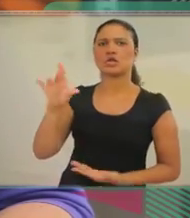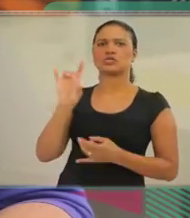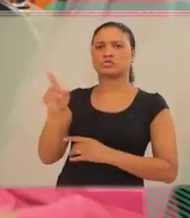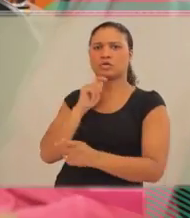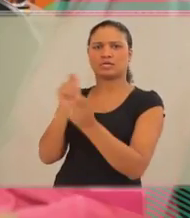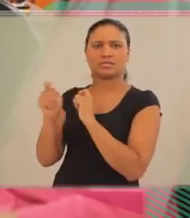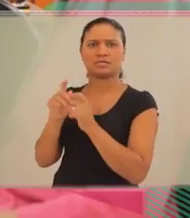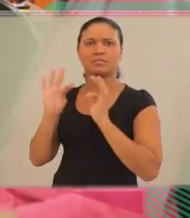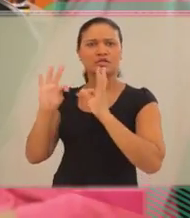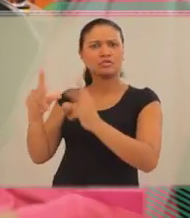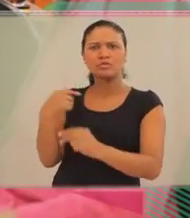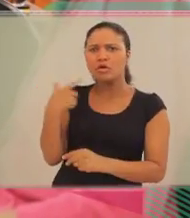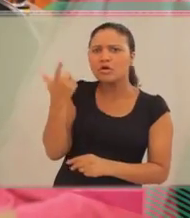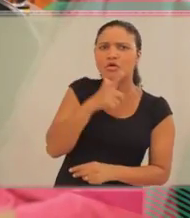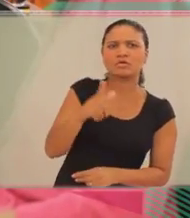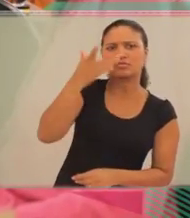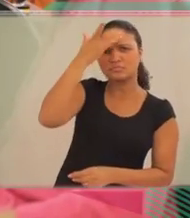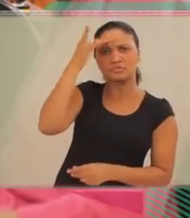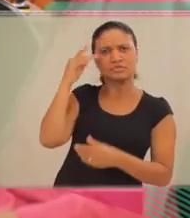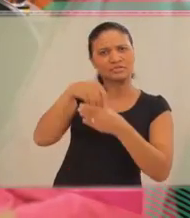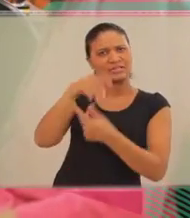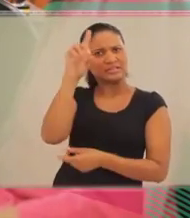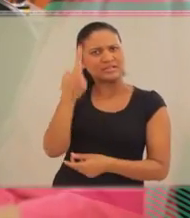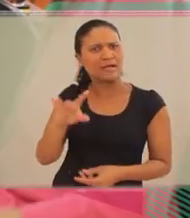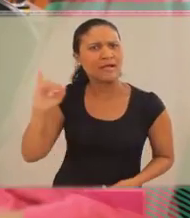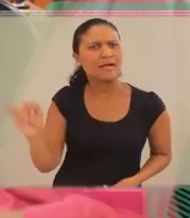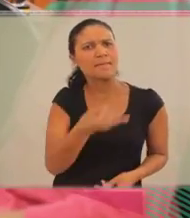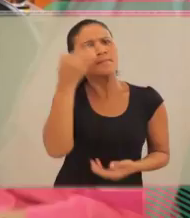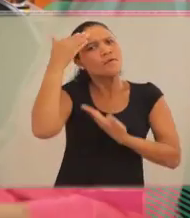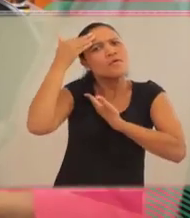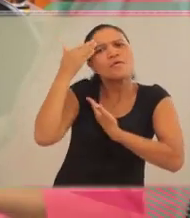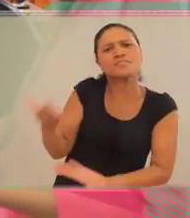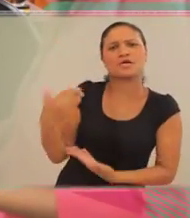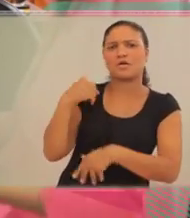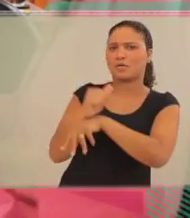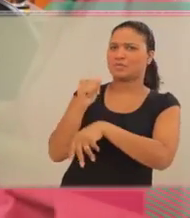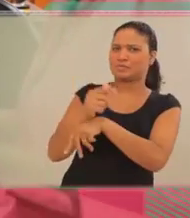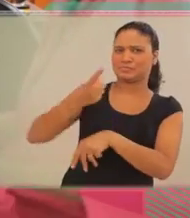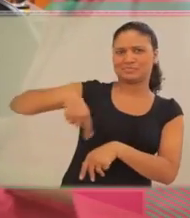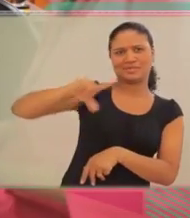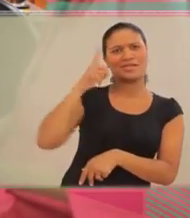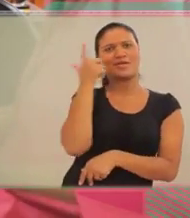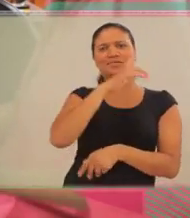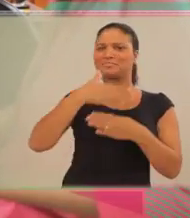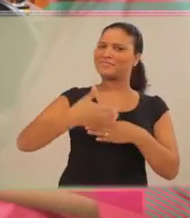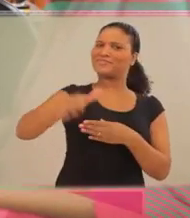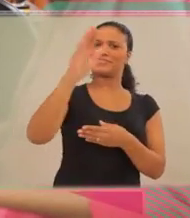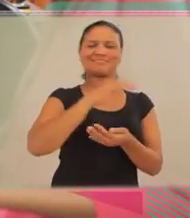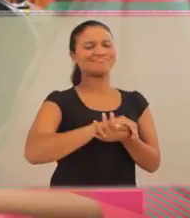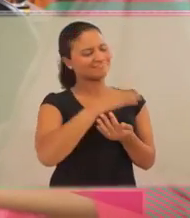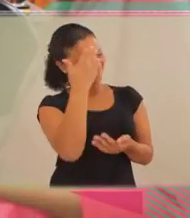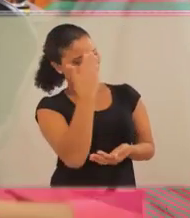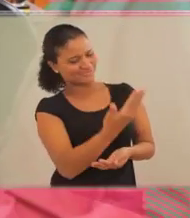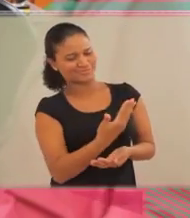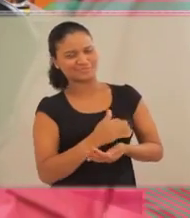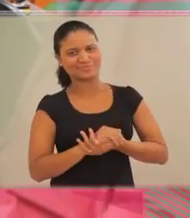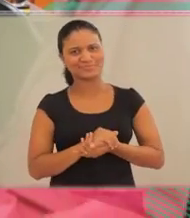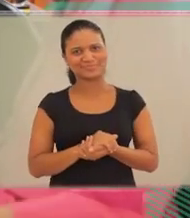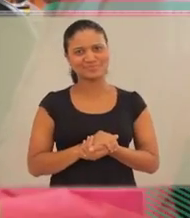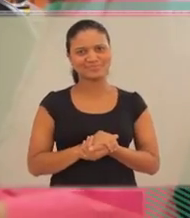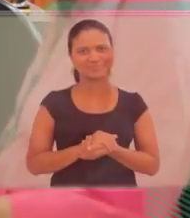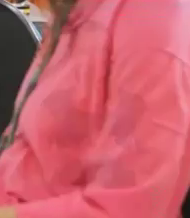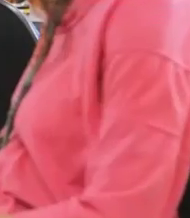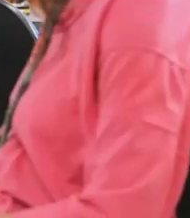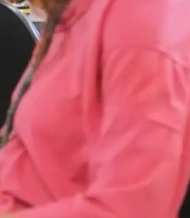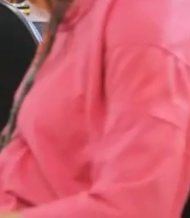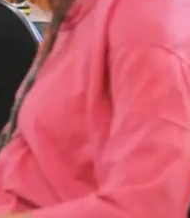joias. Isabel, eu quero agradecer não apenas pela entrevista, mas por todas essas conquistas que hoje eu, como pessoa com deficiência, posso